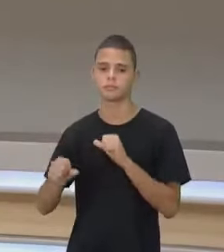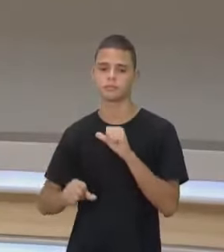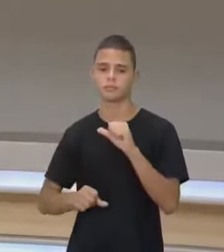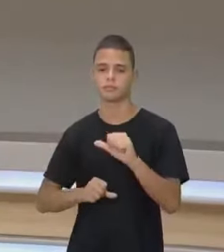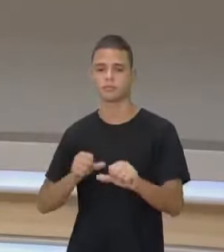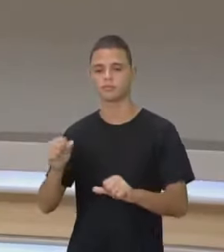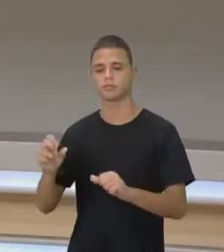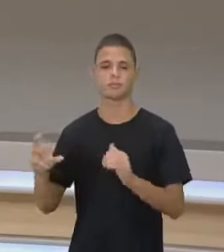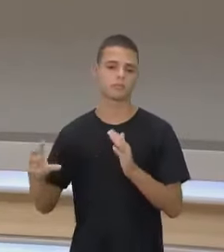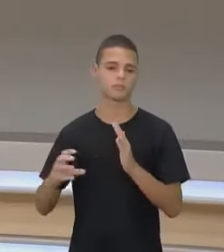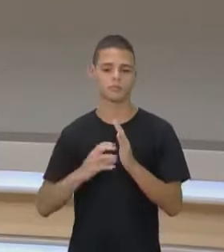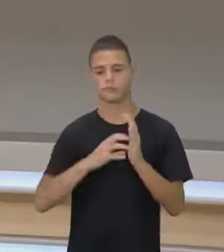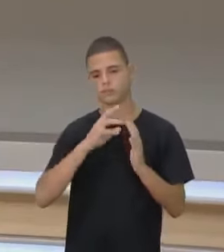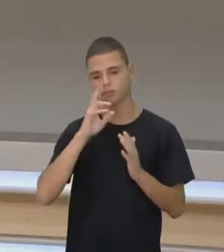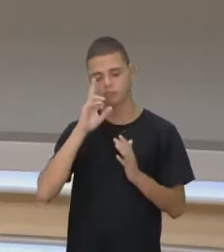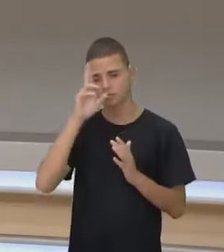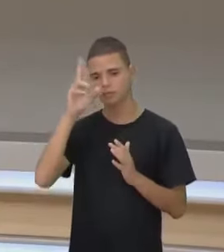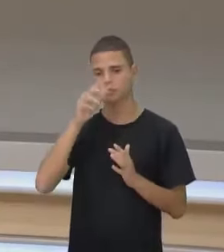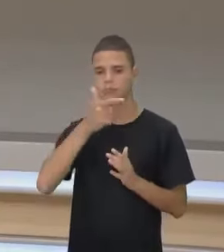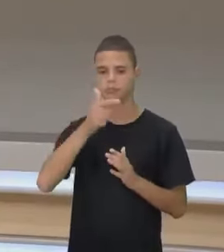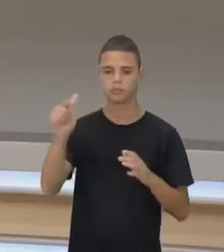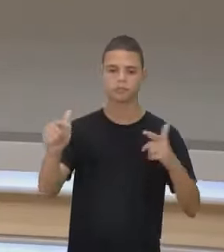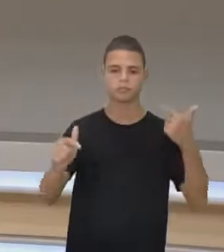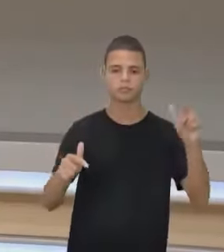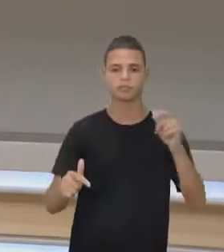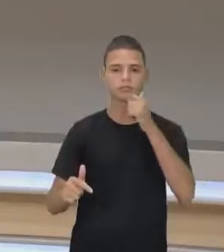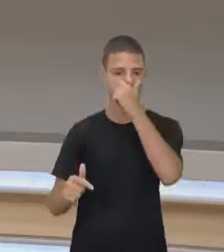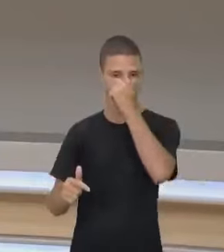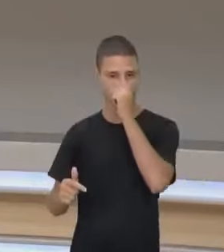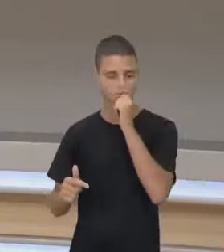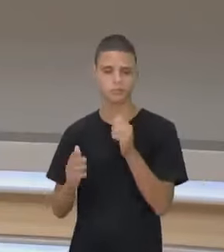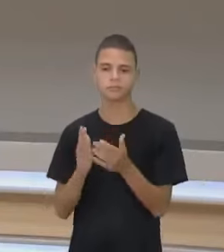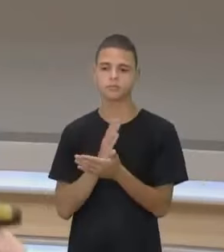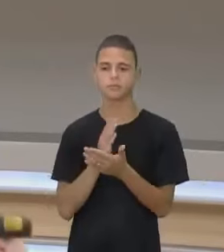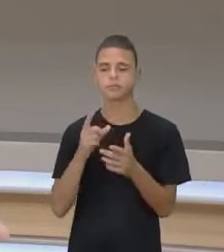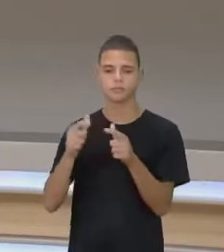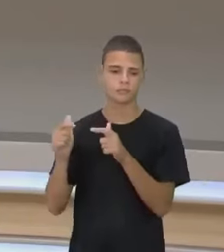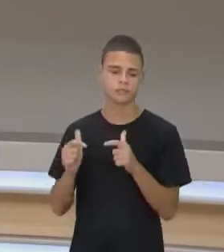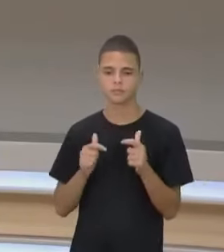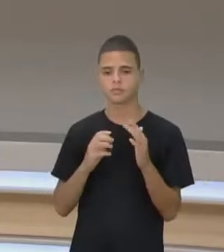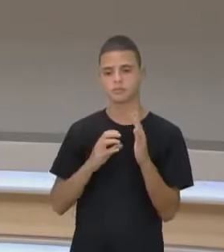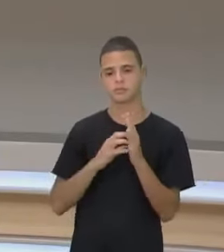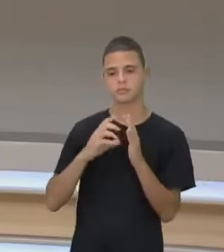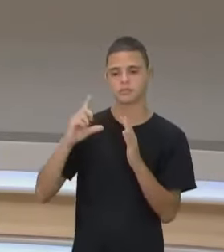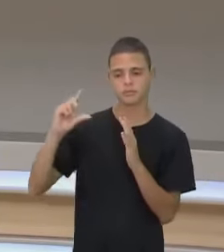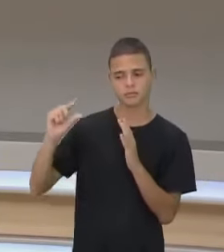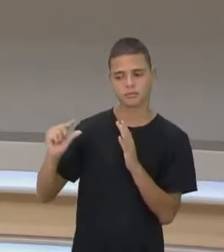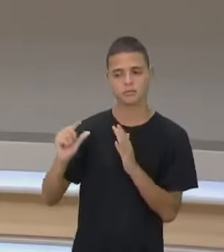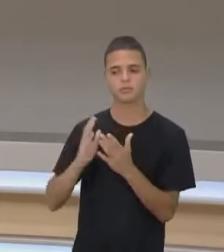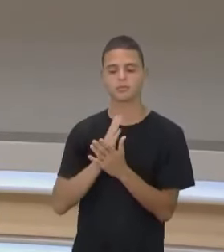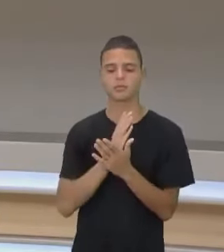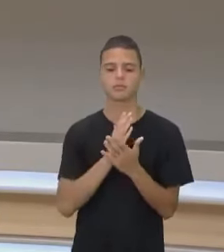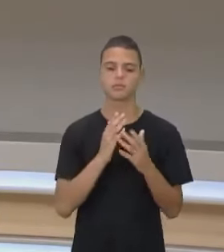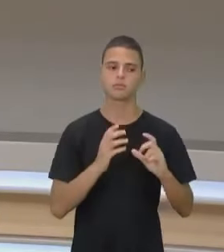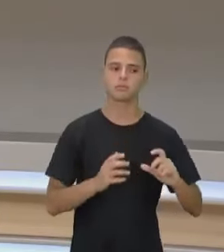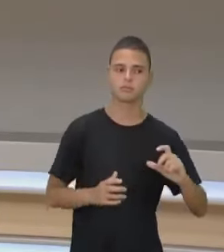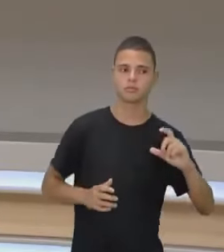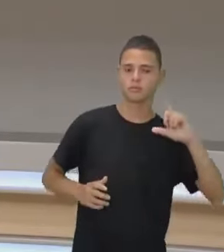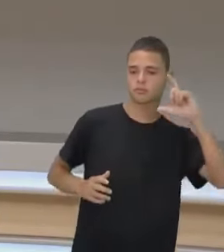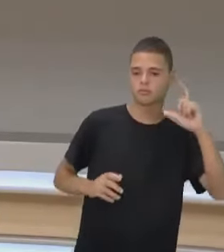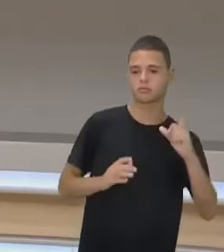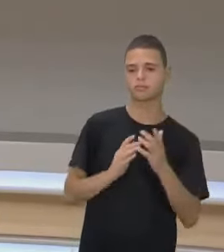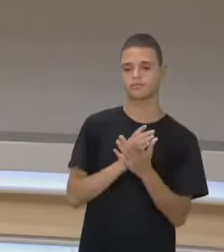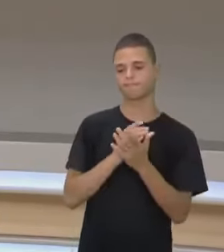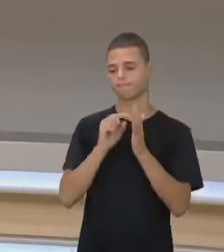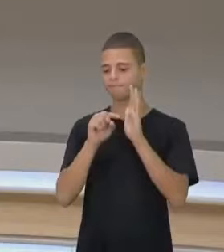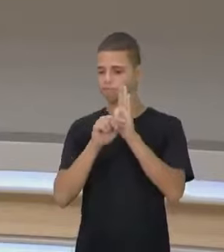vai repercutir um impacto em outro local. Em alguns locais a mudança pode ser positiva, mas em outros vai